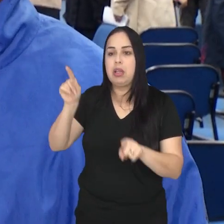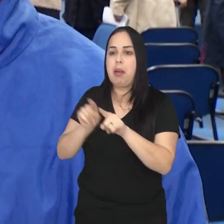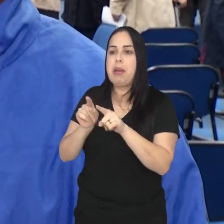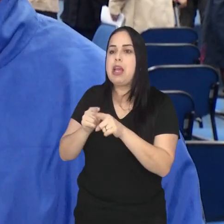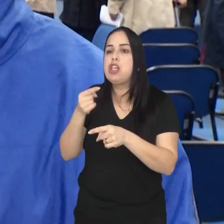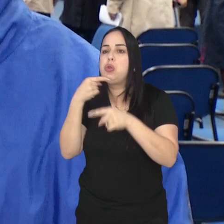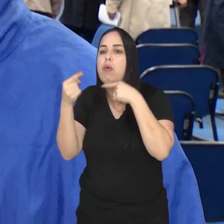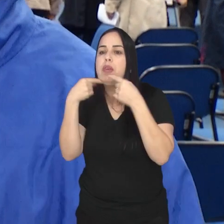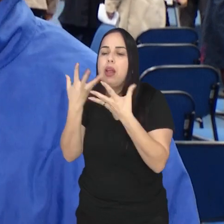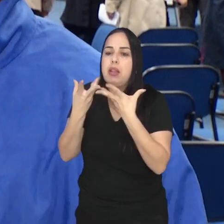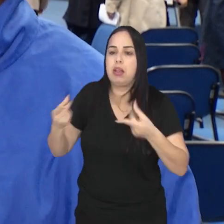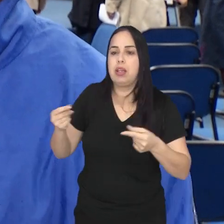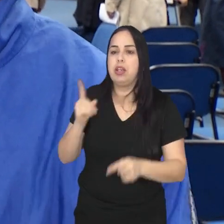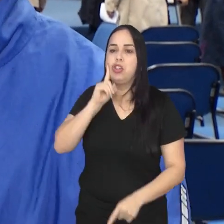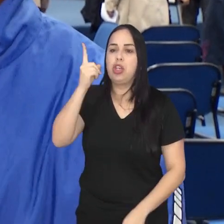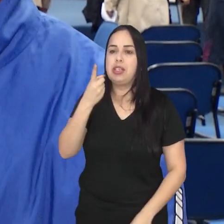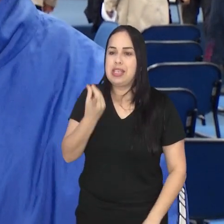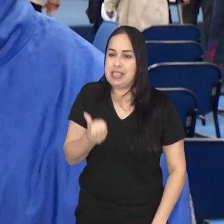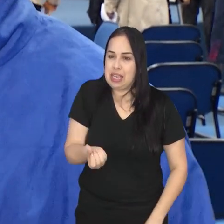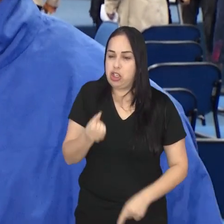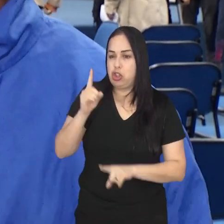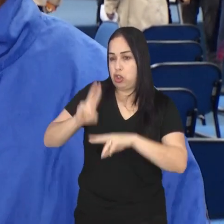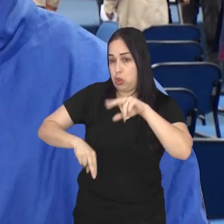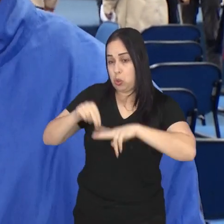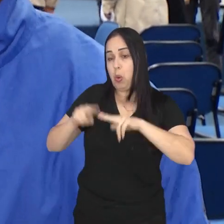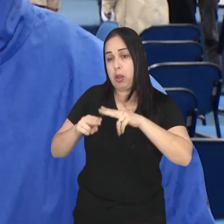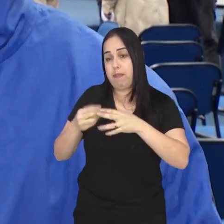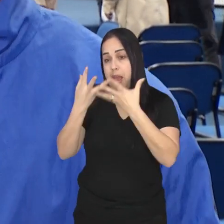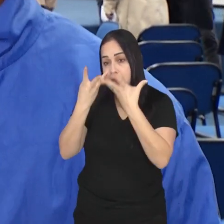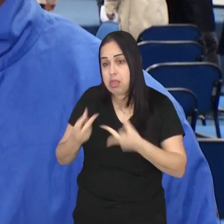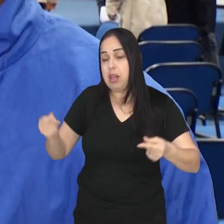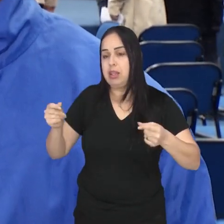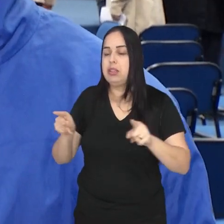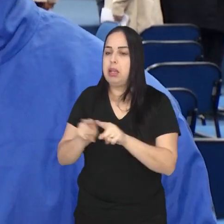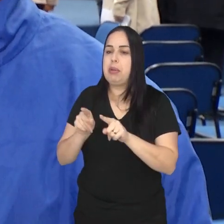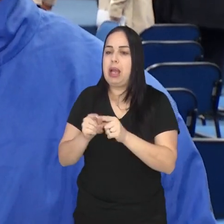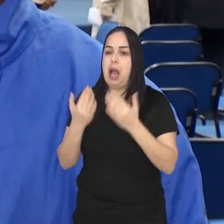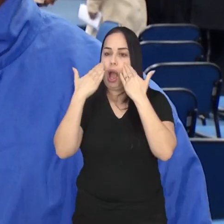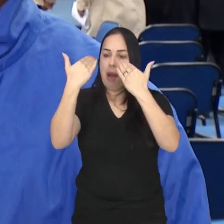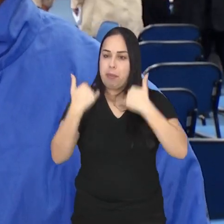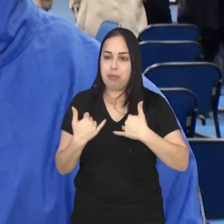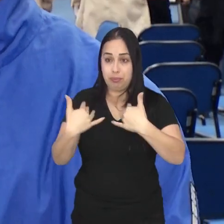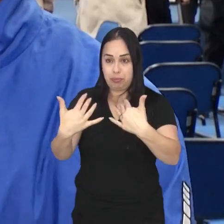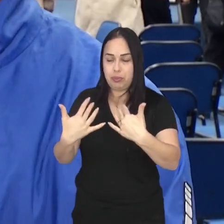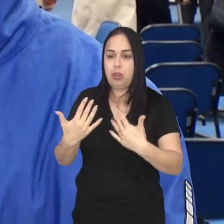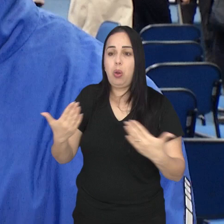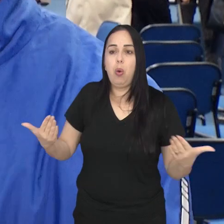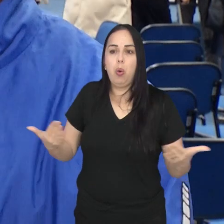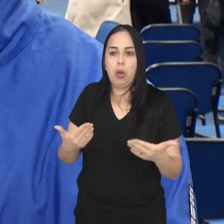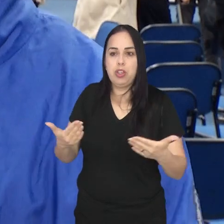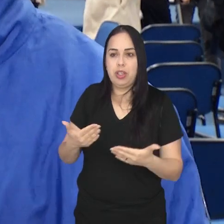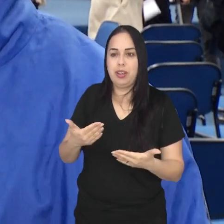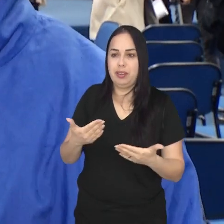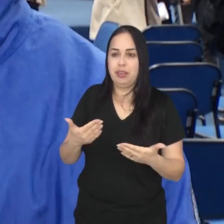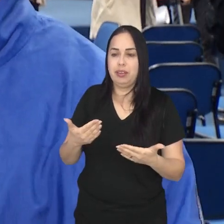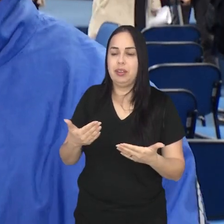que tiverem no dia 14 e no dia 16 de junho. Então, acredito que essa audiência pública de hoje,